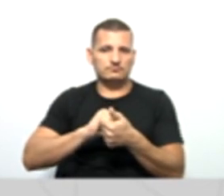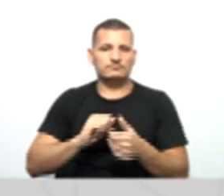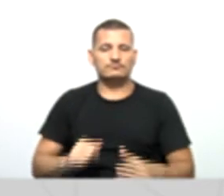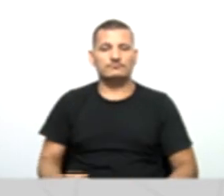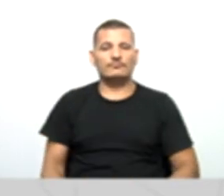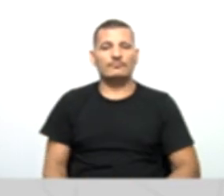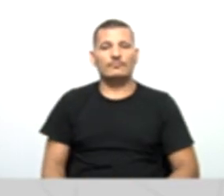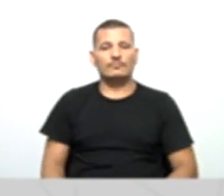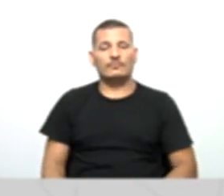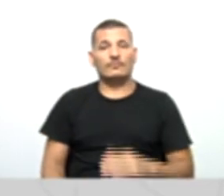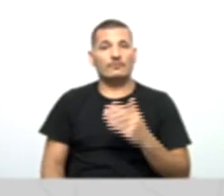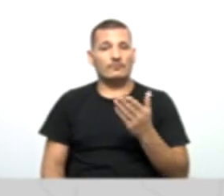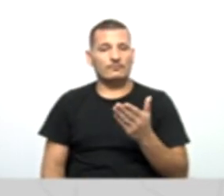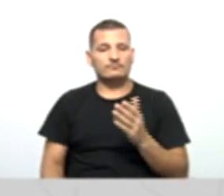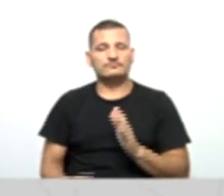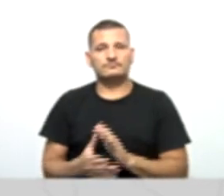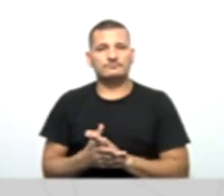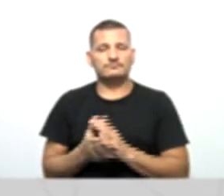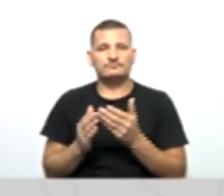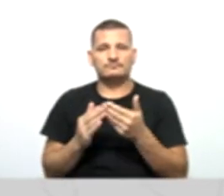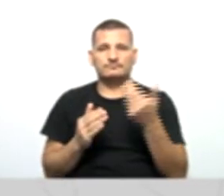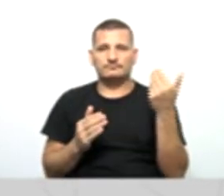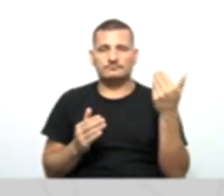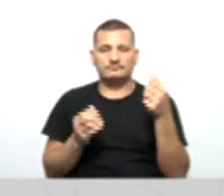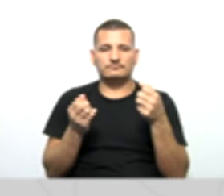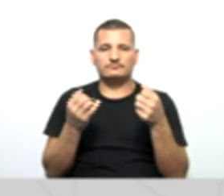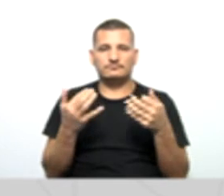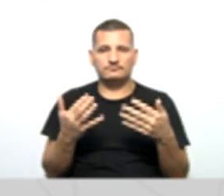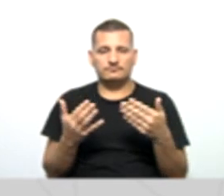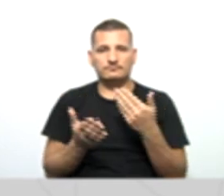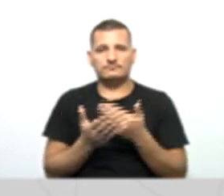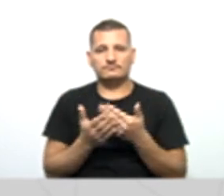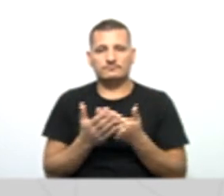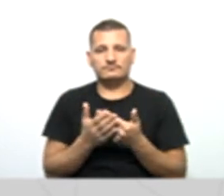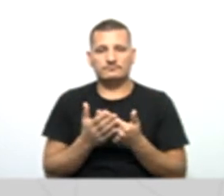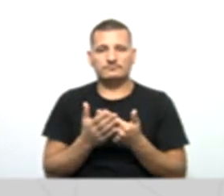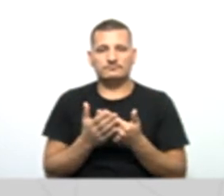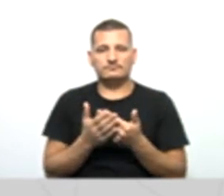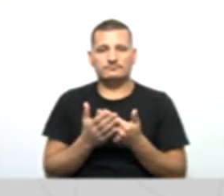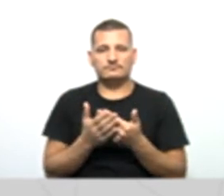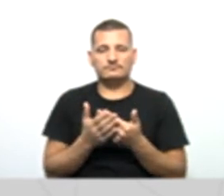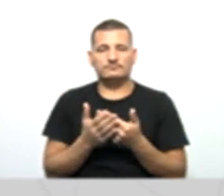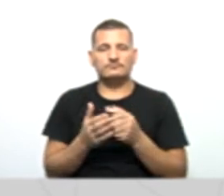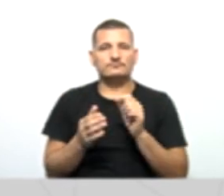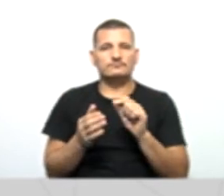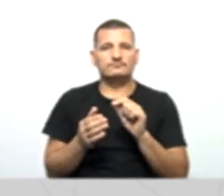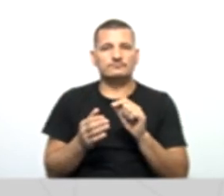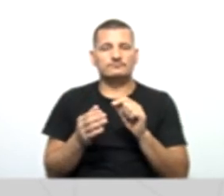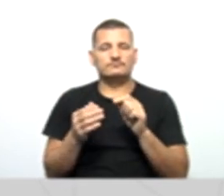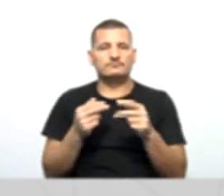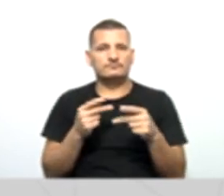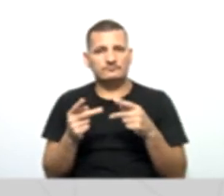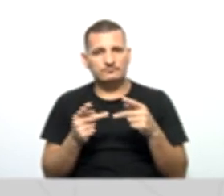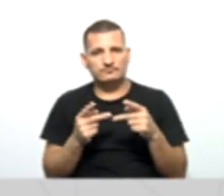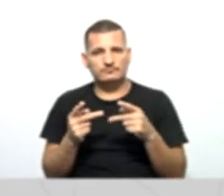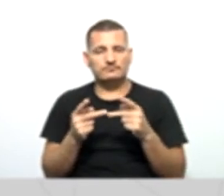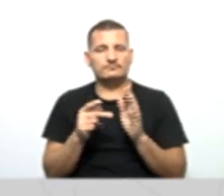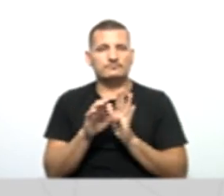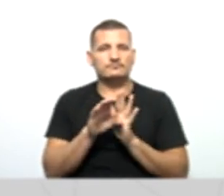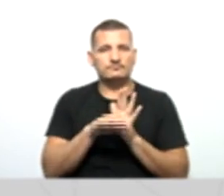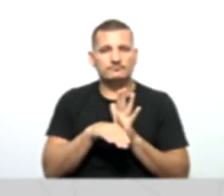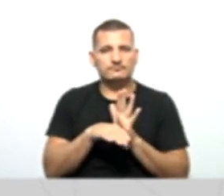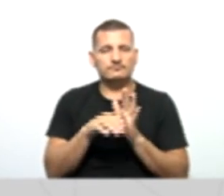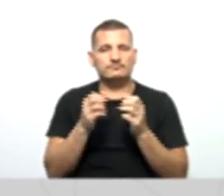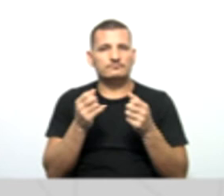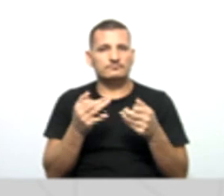né? Então, gente, a gente falou na última aula, teleaula 1, a gente falou muito o que é projeto, a gente deu a definição, a gente falou